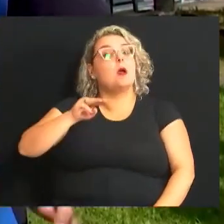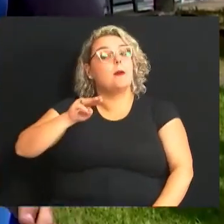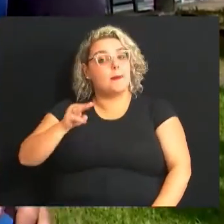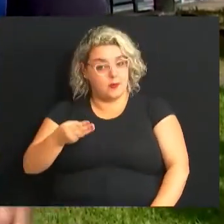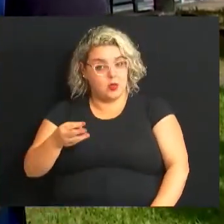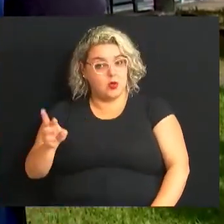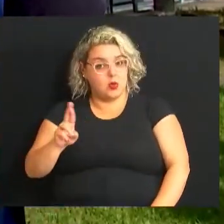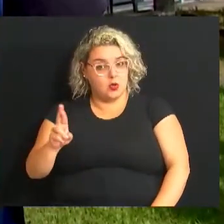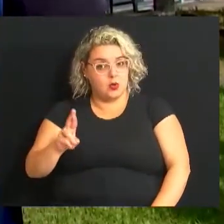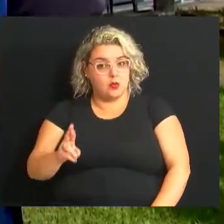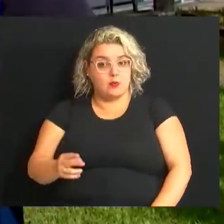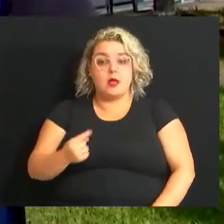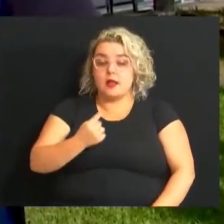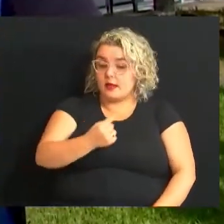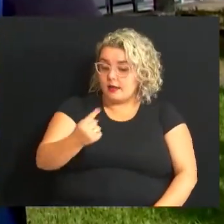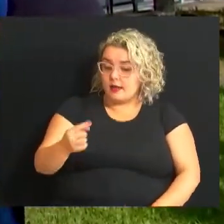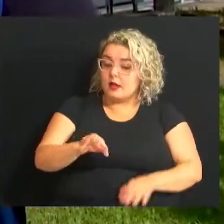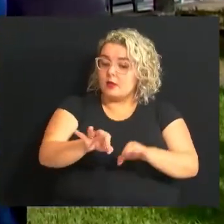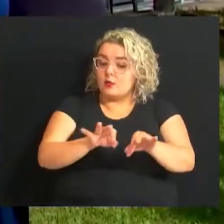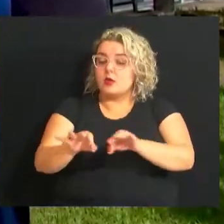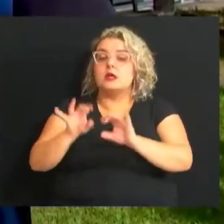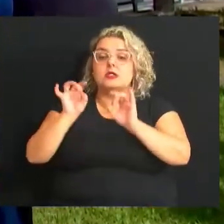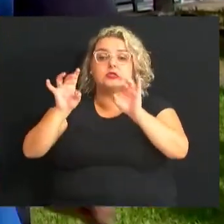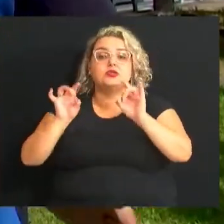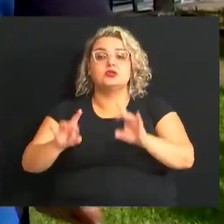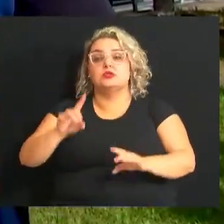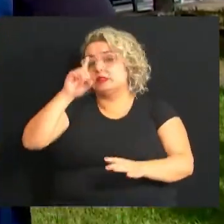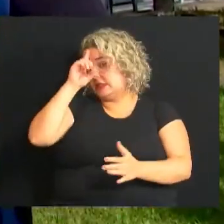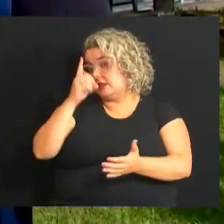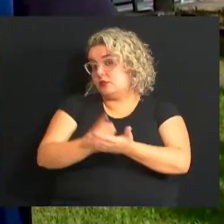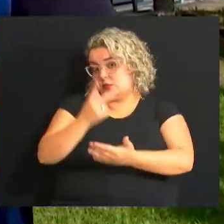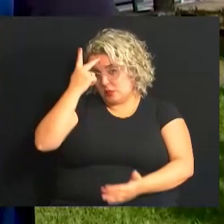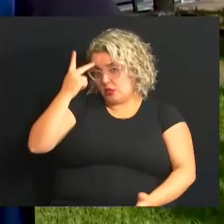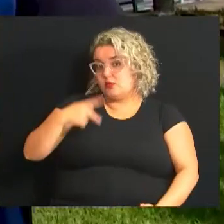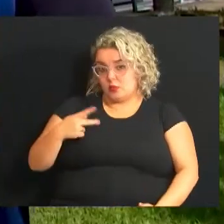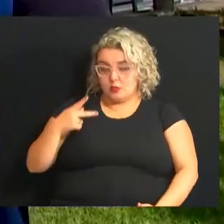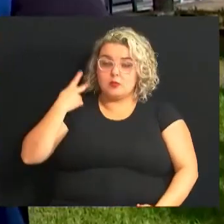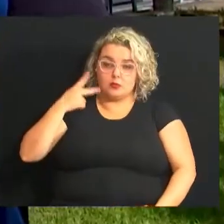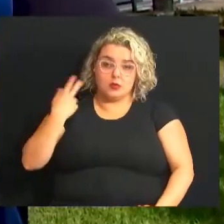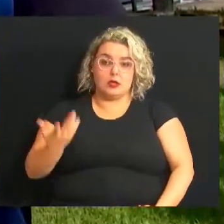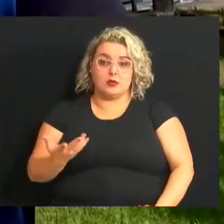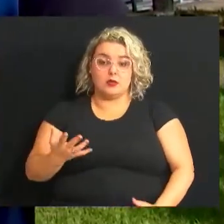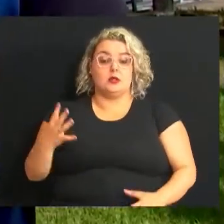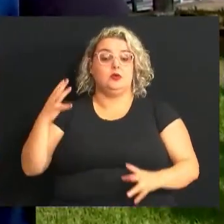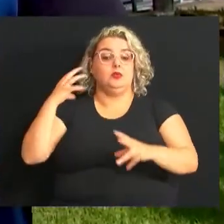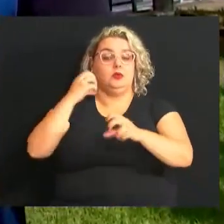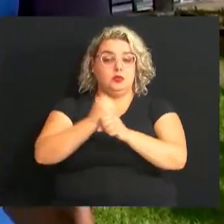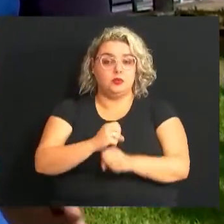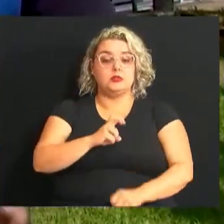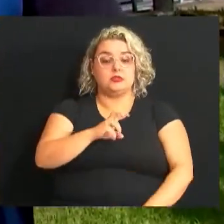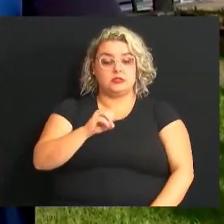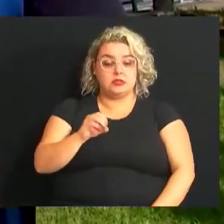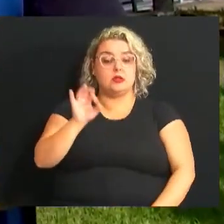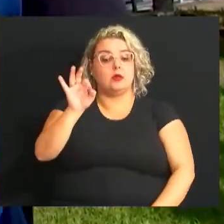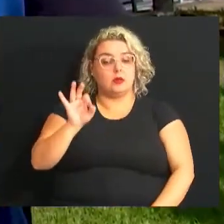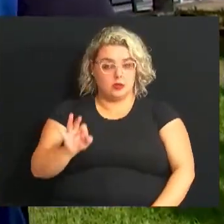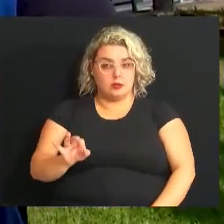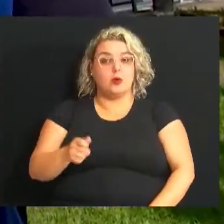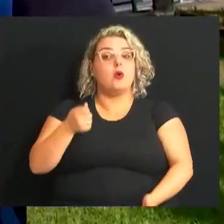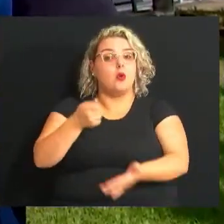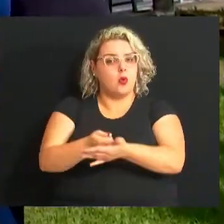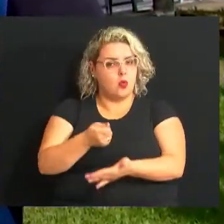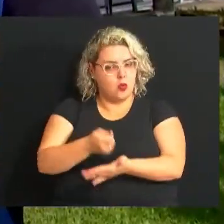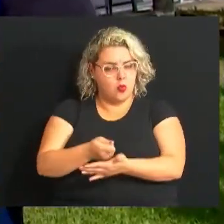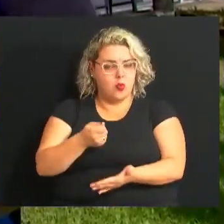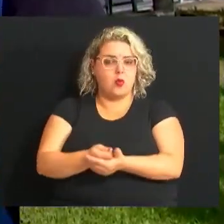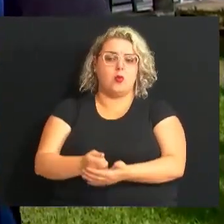para projetos específicos determinados por eles, sendo que deste total, 50% obrigatoriamente tinha